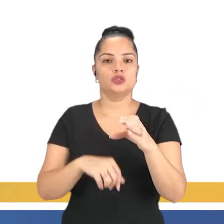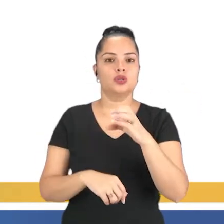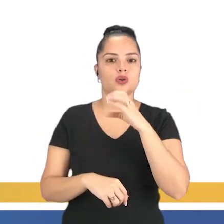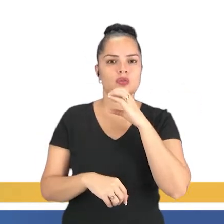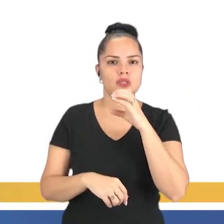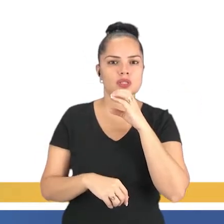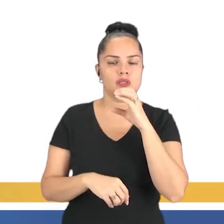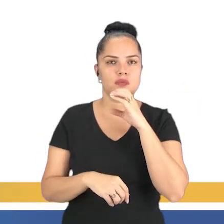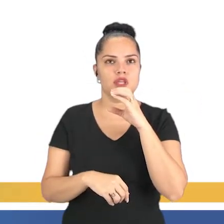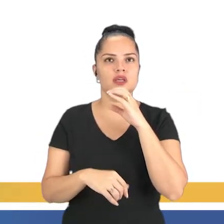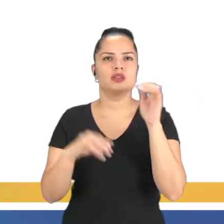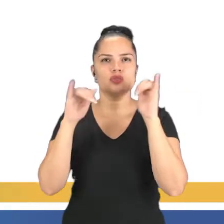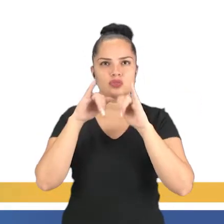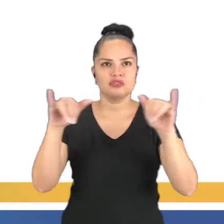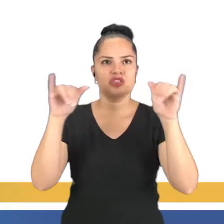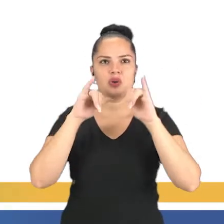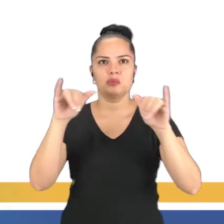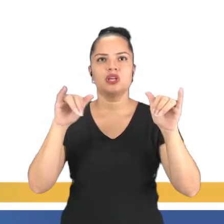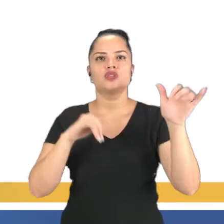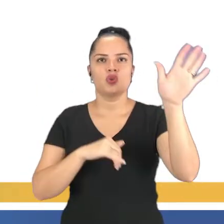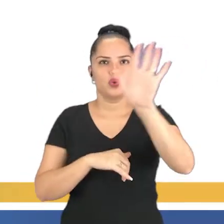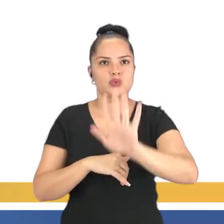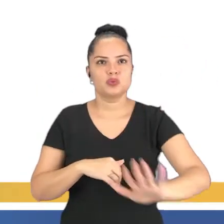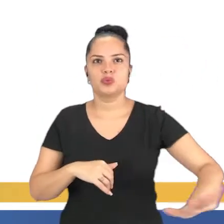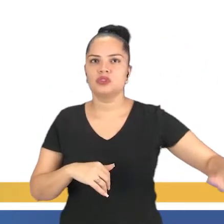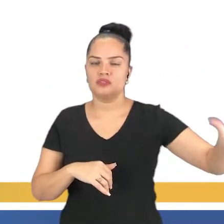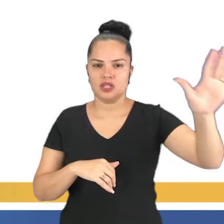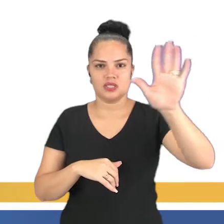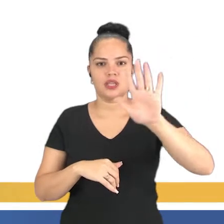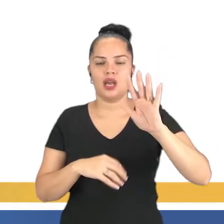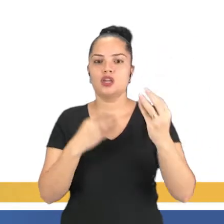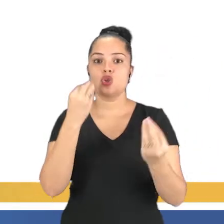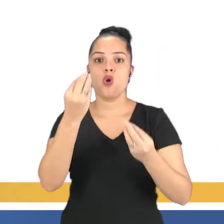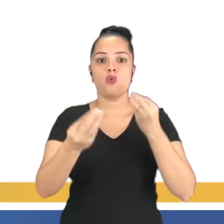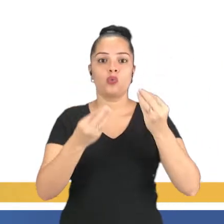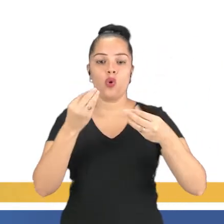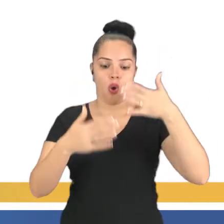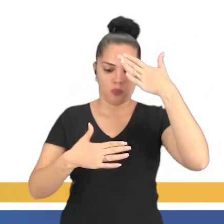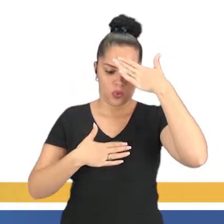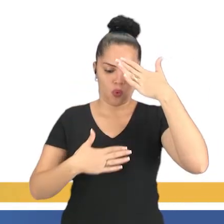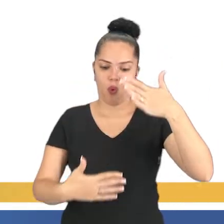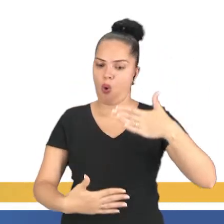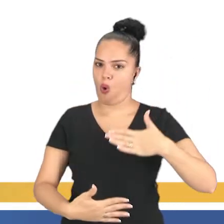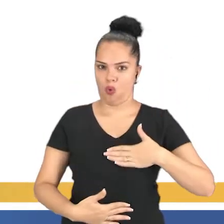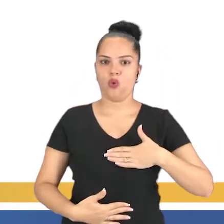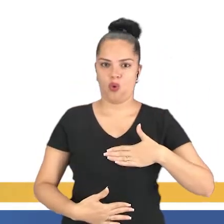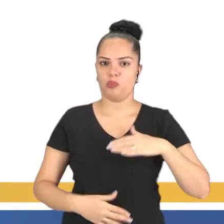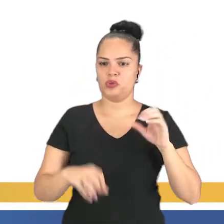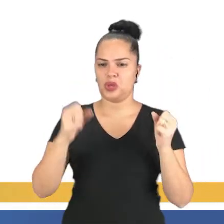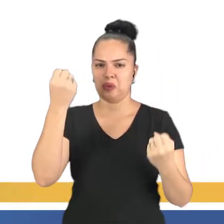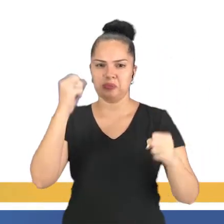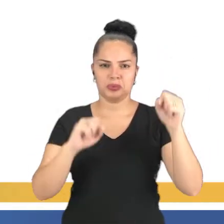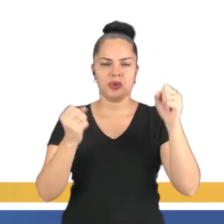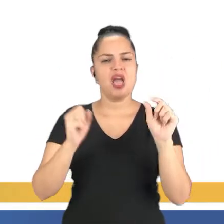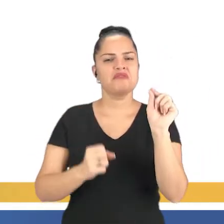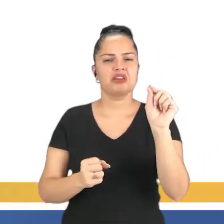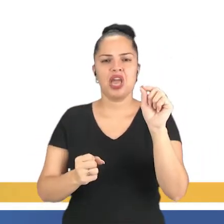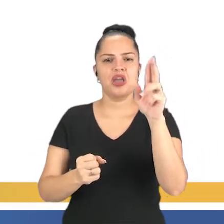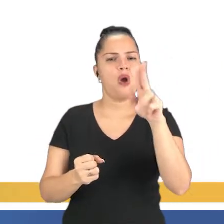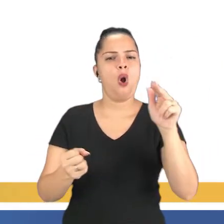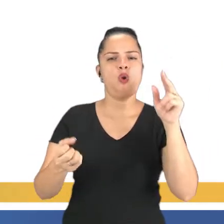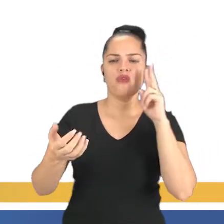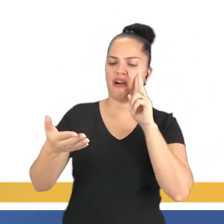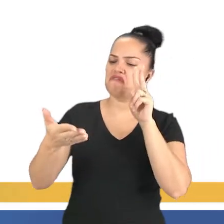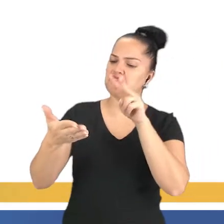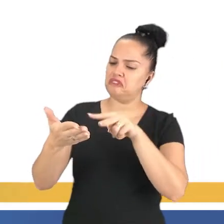centrados em explicações mais universais. Por exemplo, aí o funcionamento do corpo humano. Quem aí já não pegou um panfleto com essa